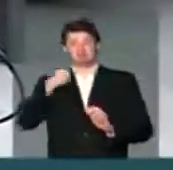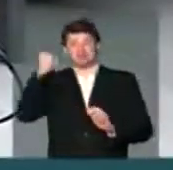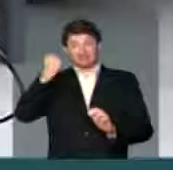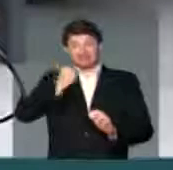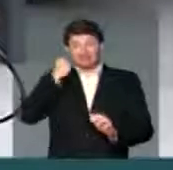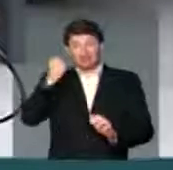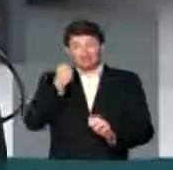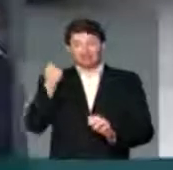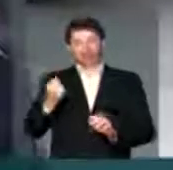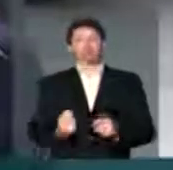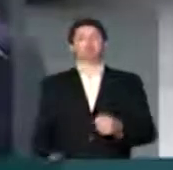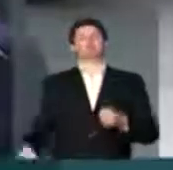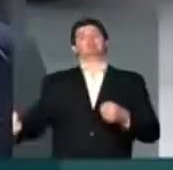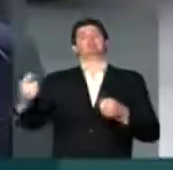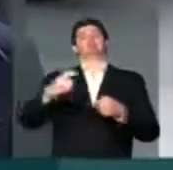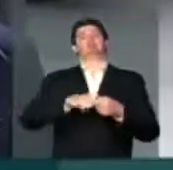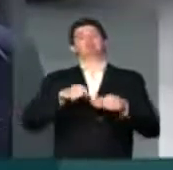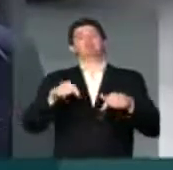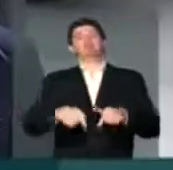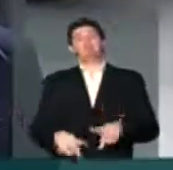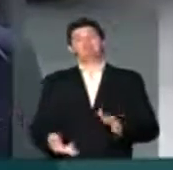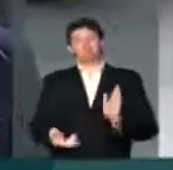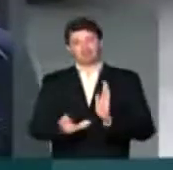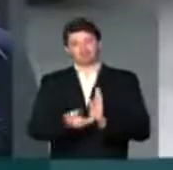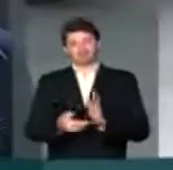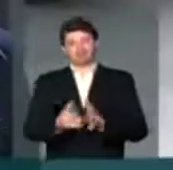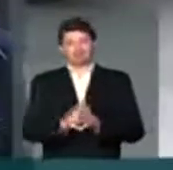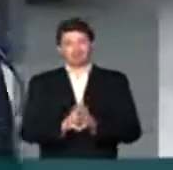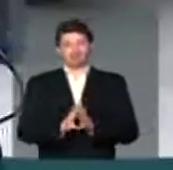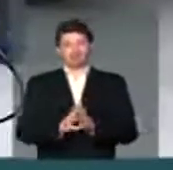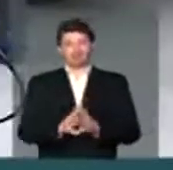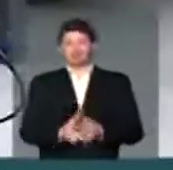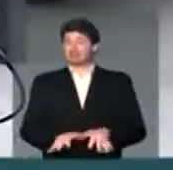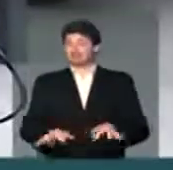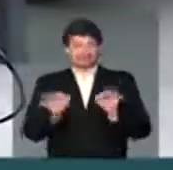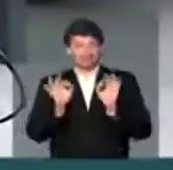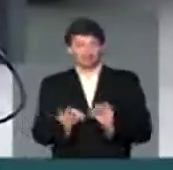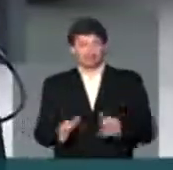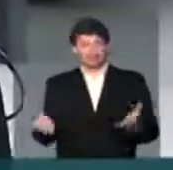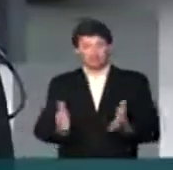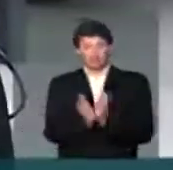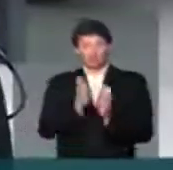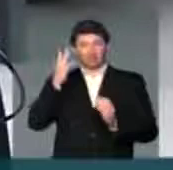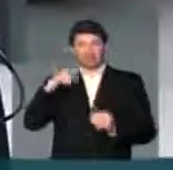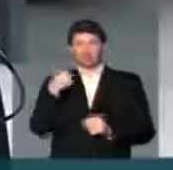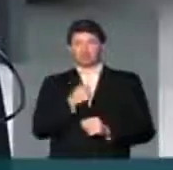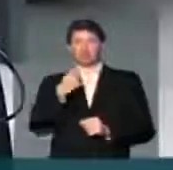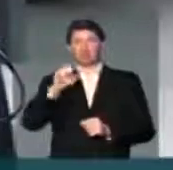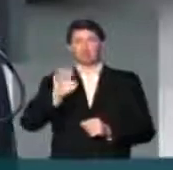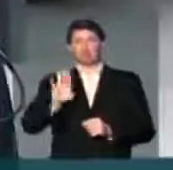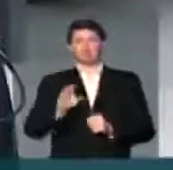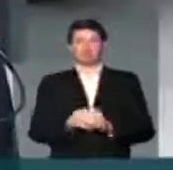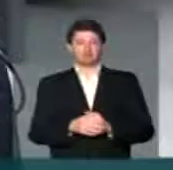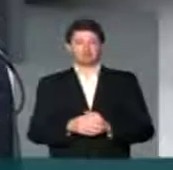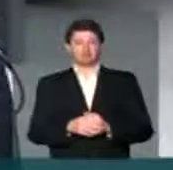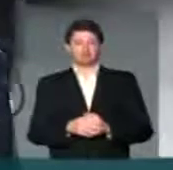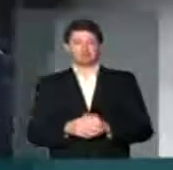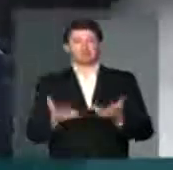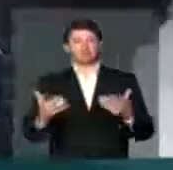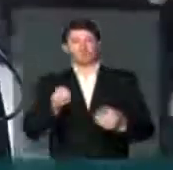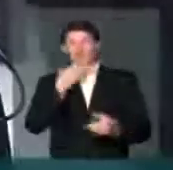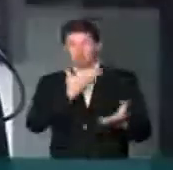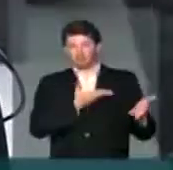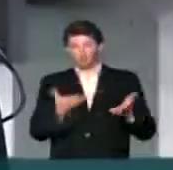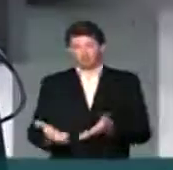da República, e retorna à Câmara Federal, justamente no nosso partido, o PSB. Portanto, seja